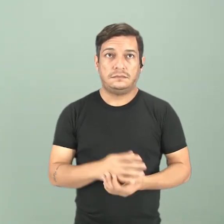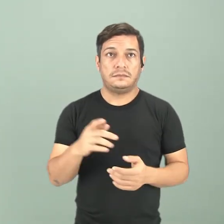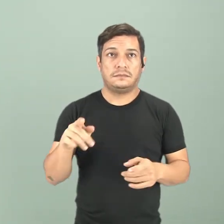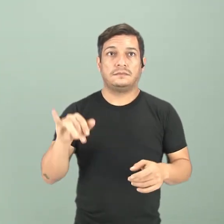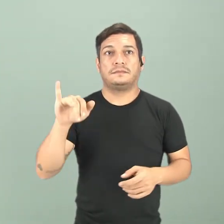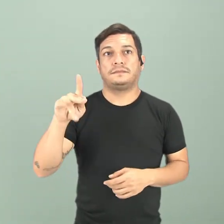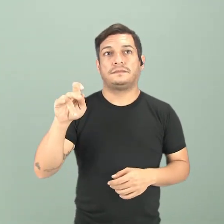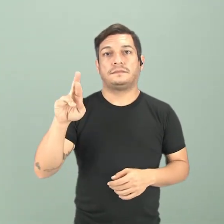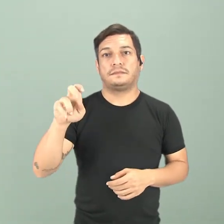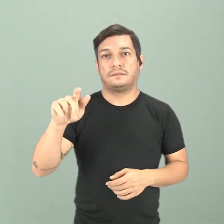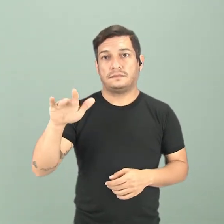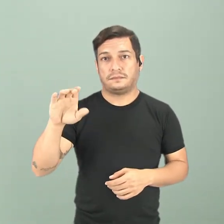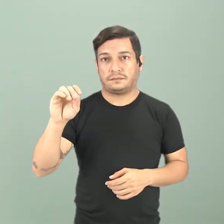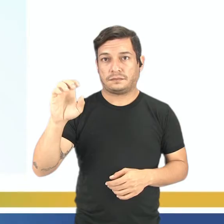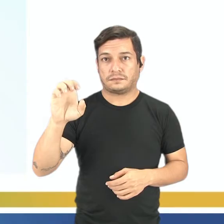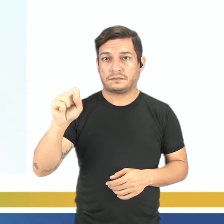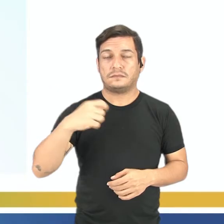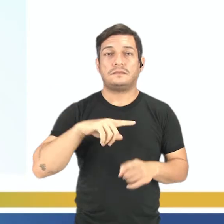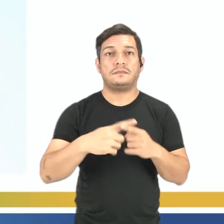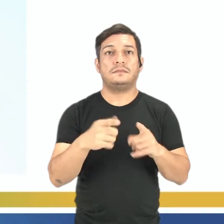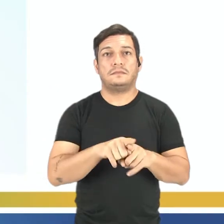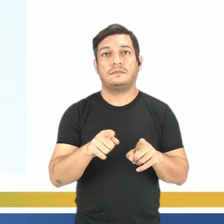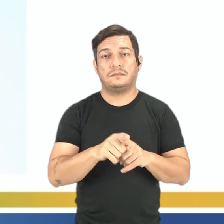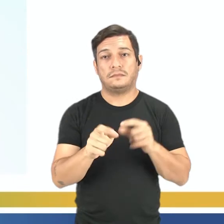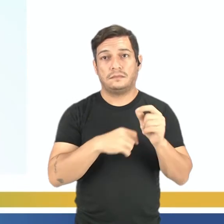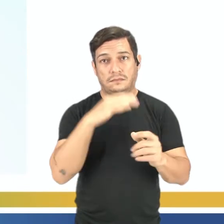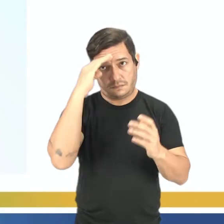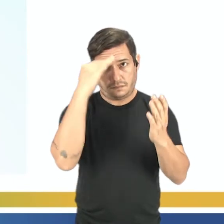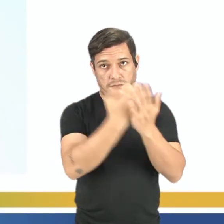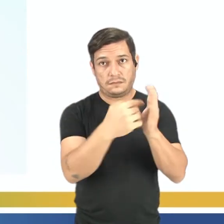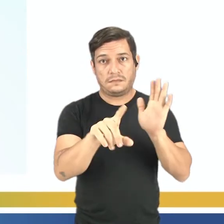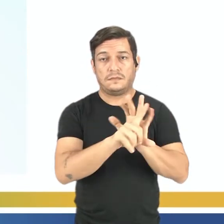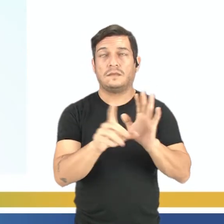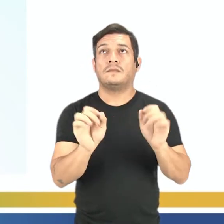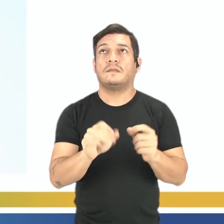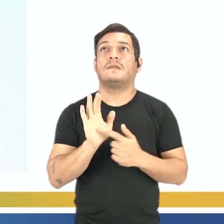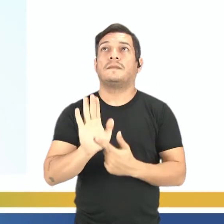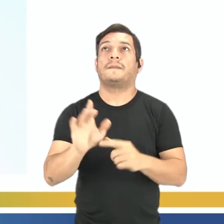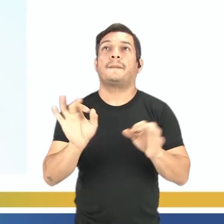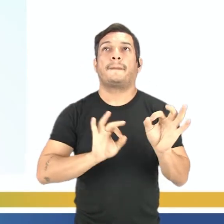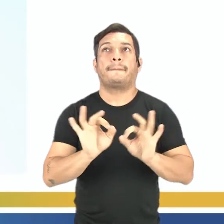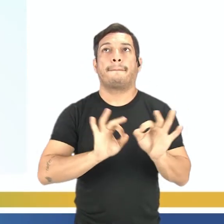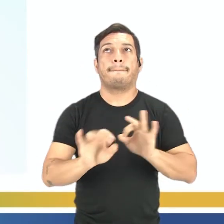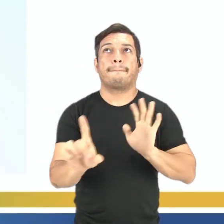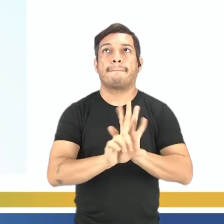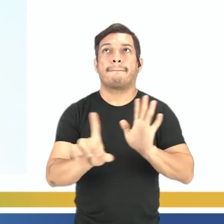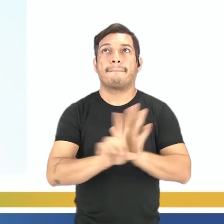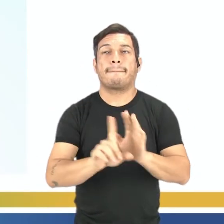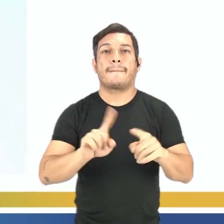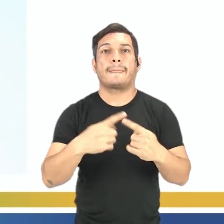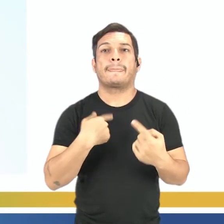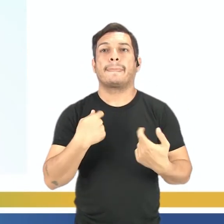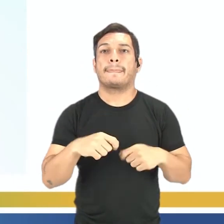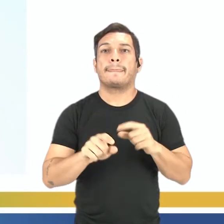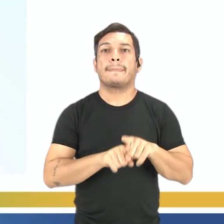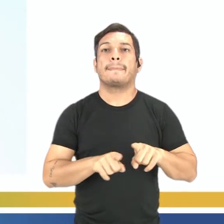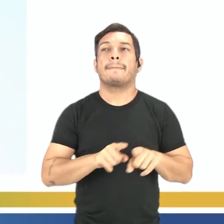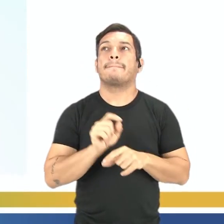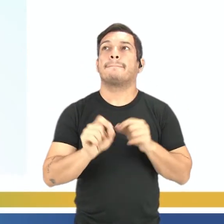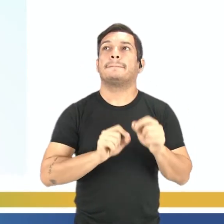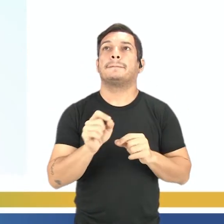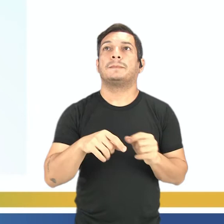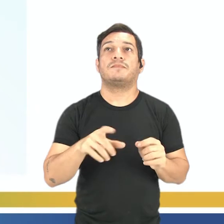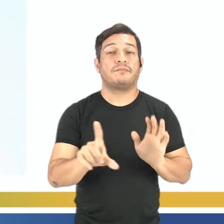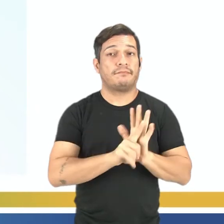impetrar ações, mas também agir em conformidade com a lei. Então, eu posso colocar projetos de lei, mas eu